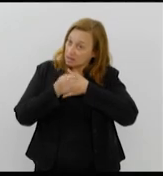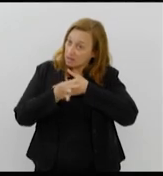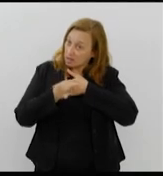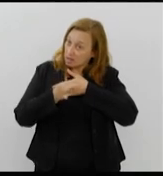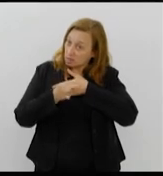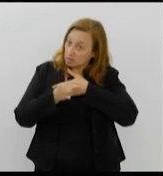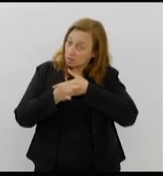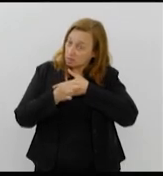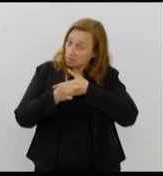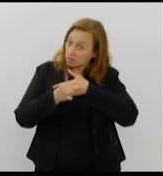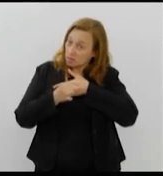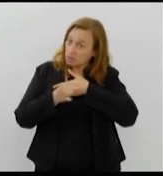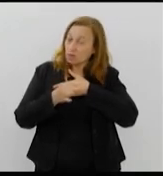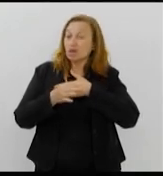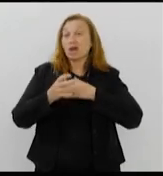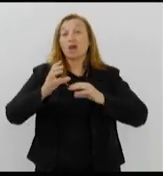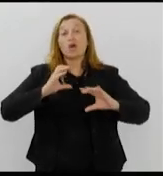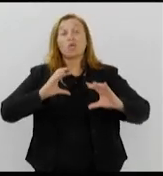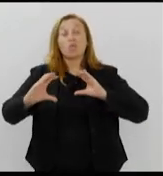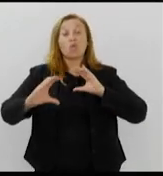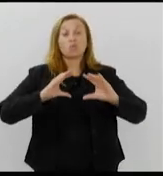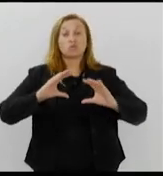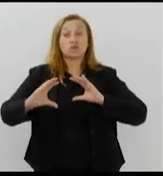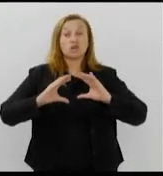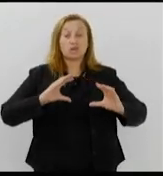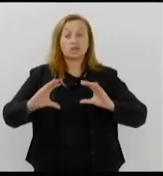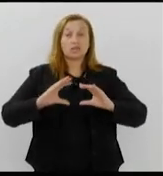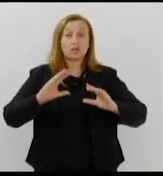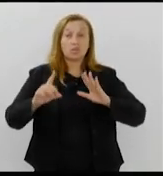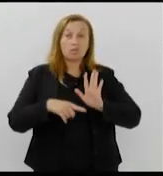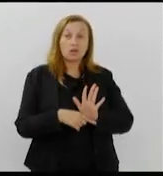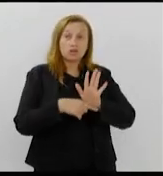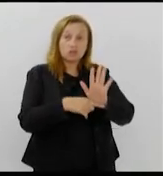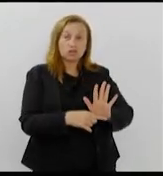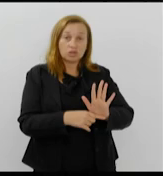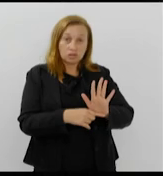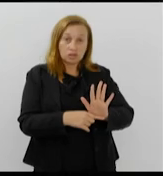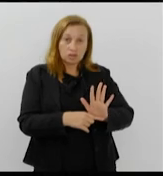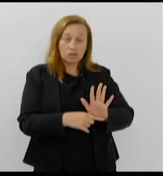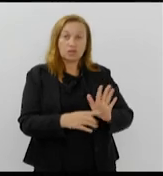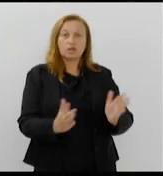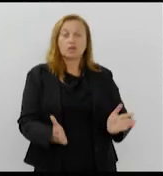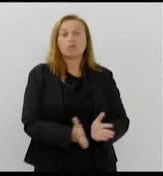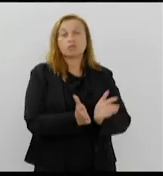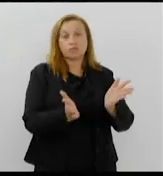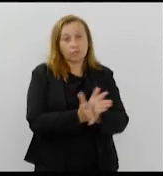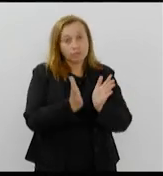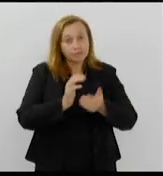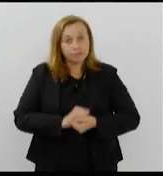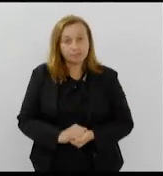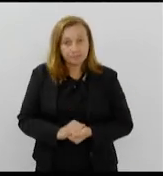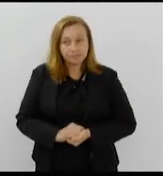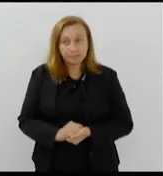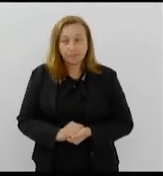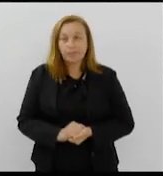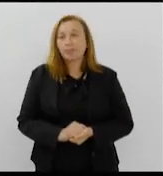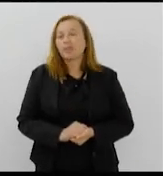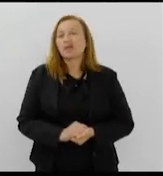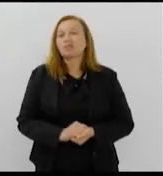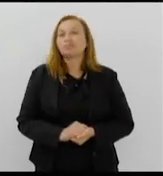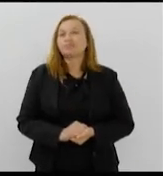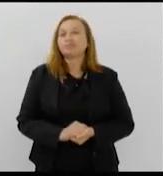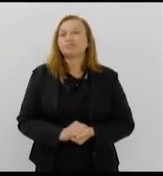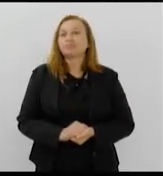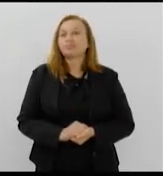mediar os conflitos a favor dos menos favorecidos. Isto